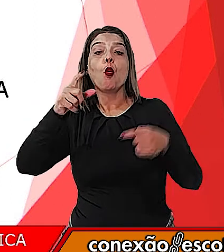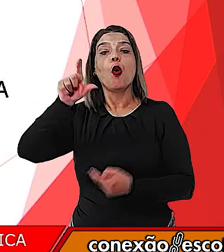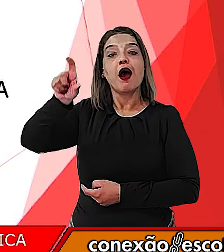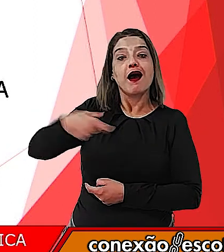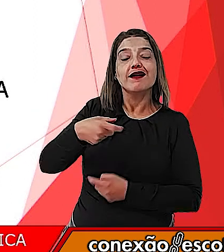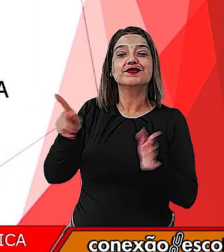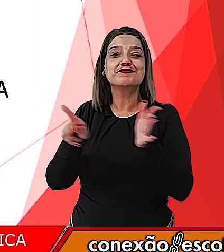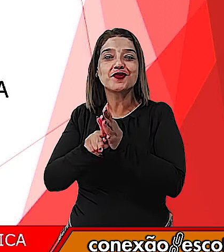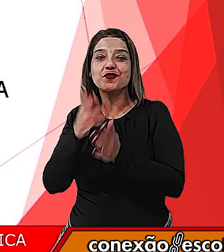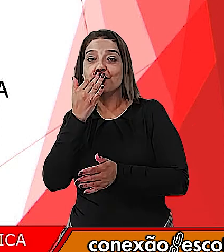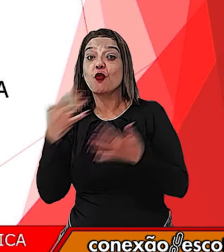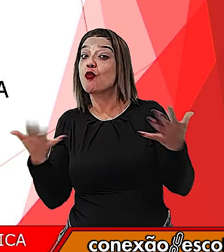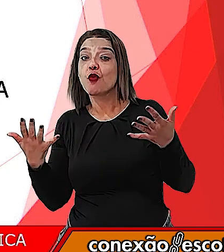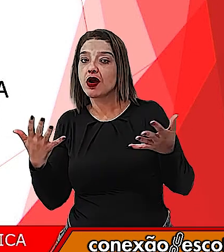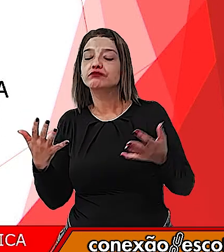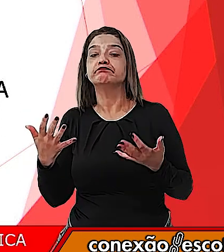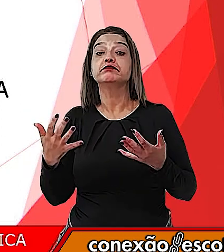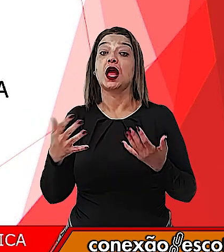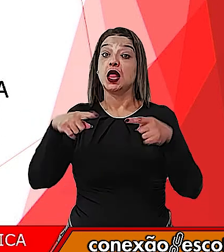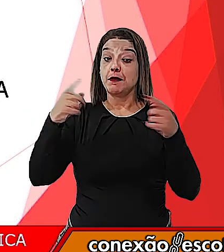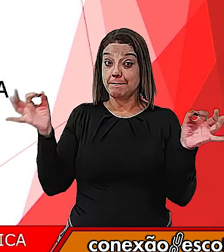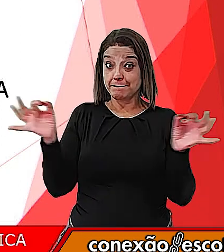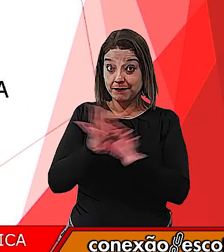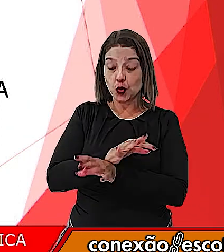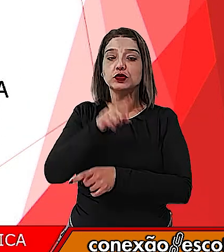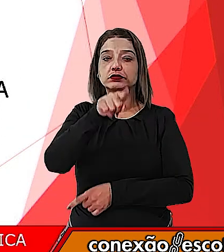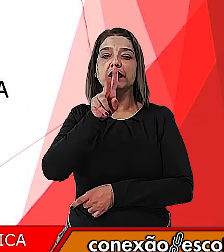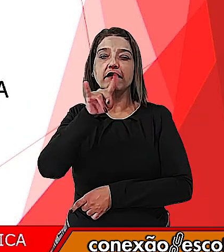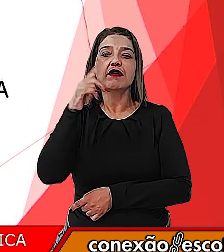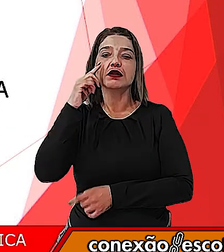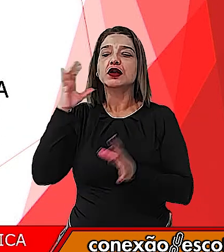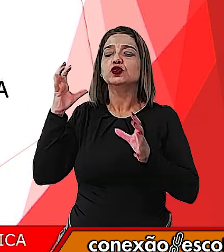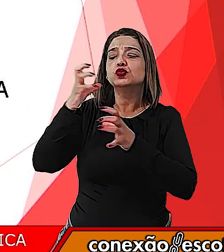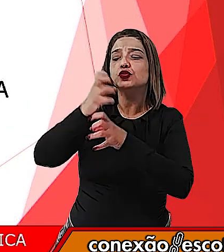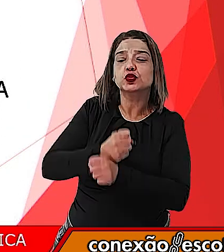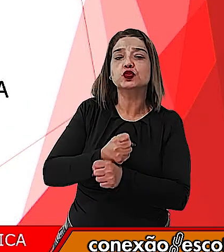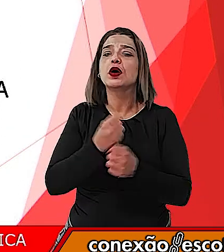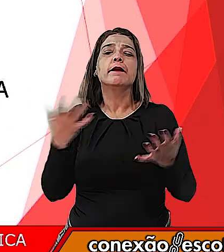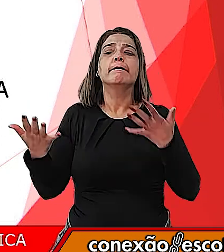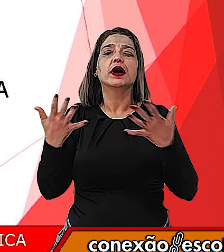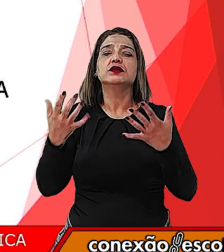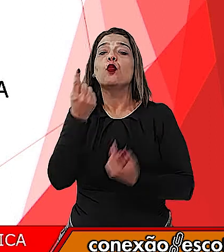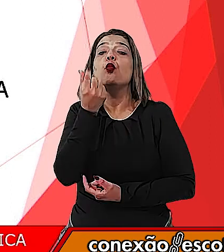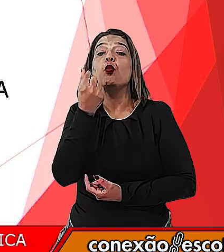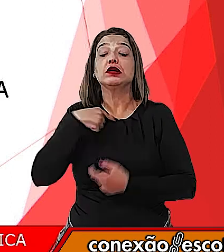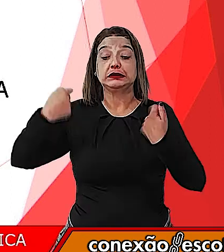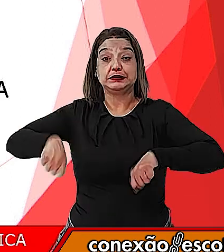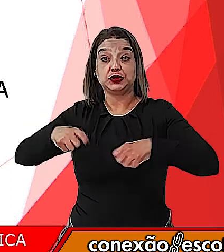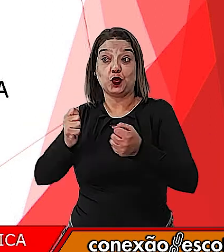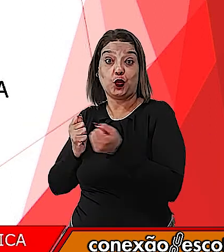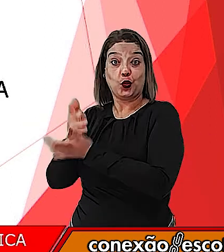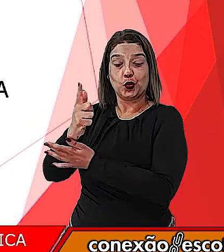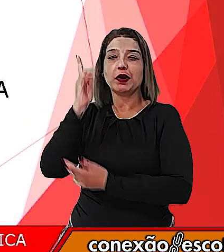vale-refeição? Depois, você vai fazer uma estimativa de quanto você gastaria. Ou seja, você vai